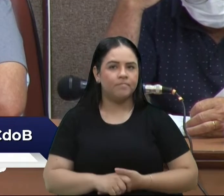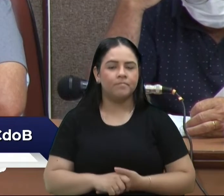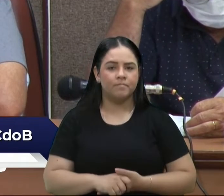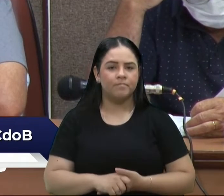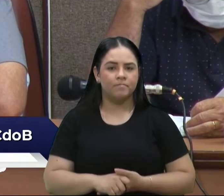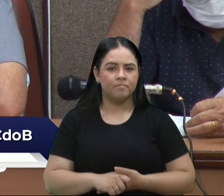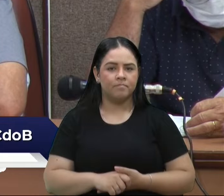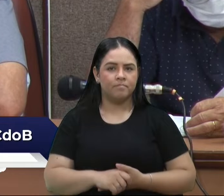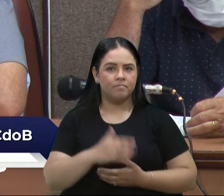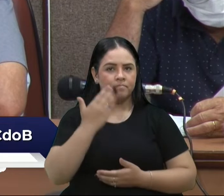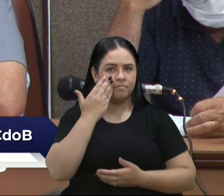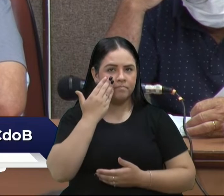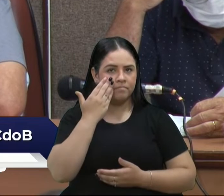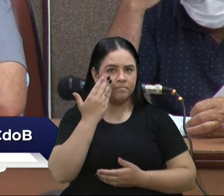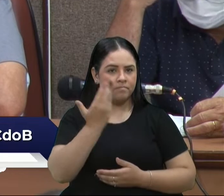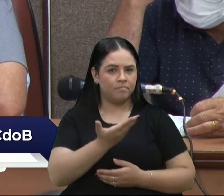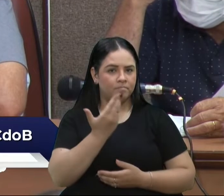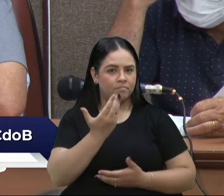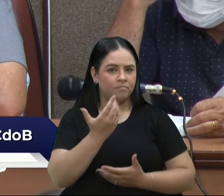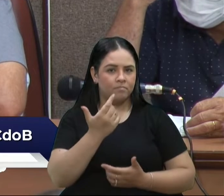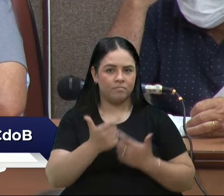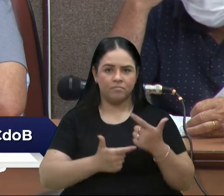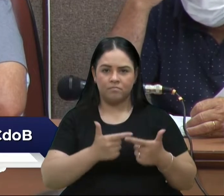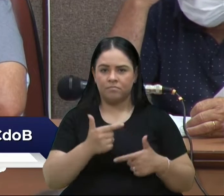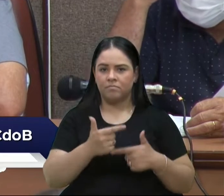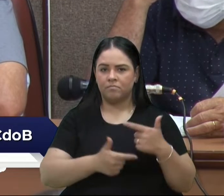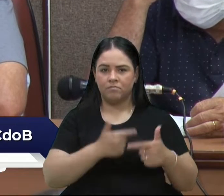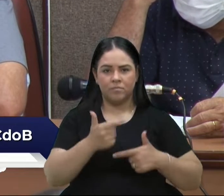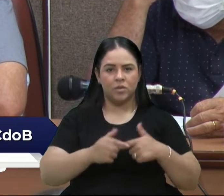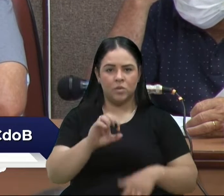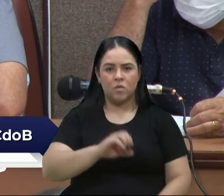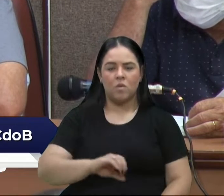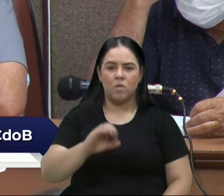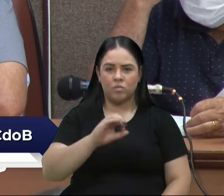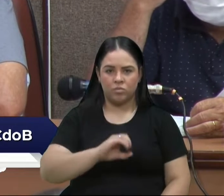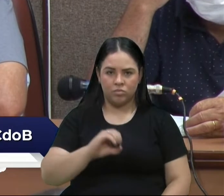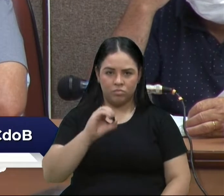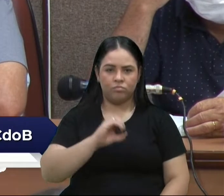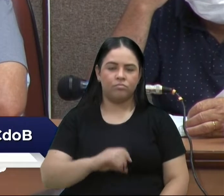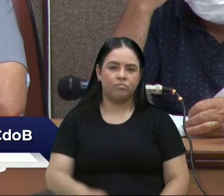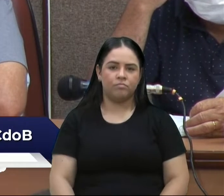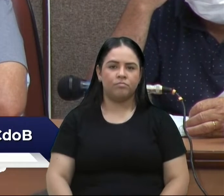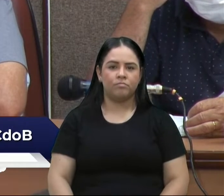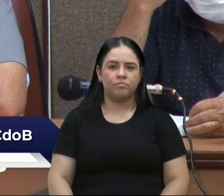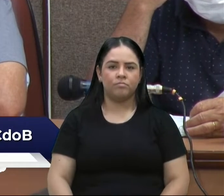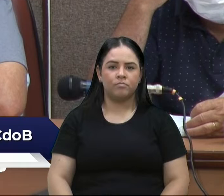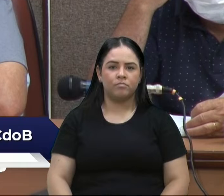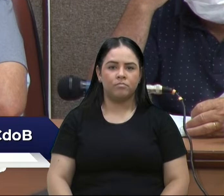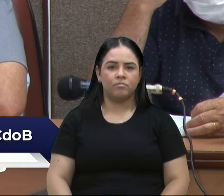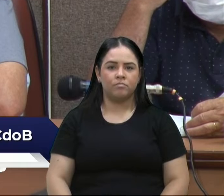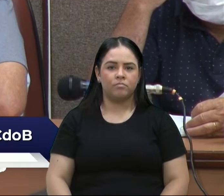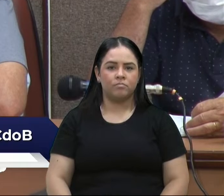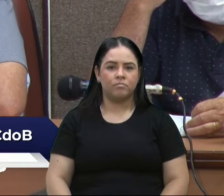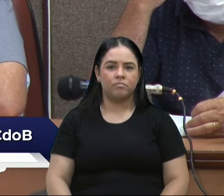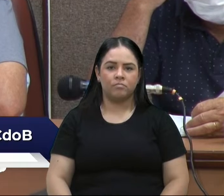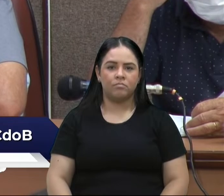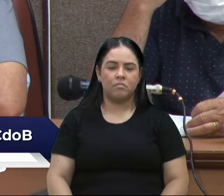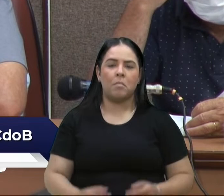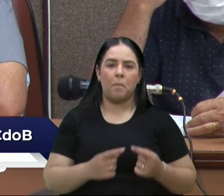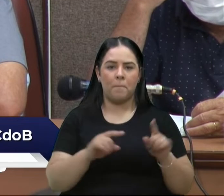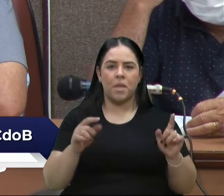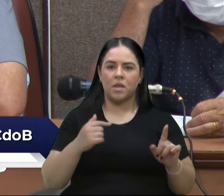tem feito um grande trabalho, então, mas vejo que tem